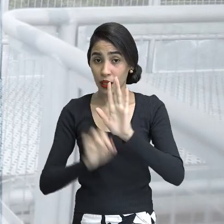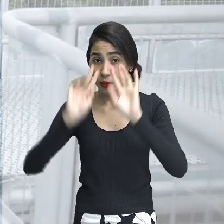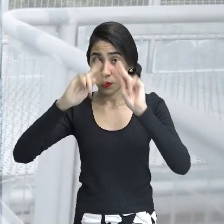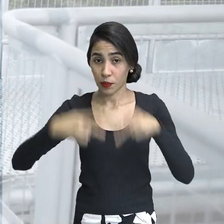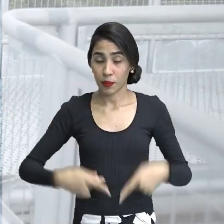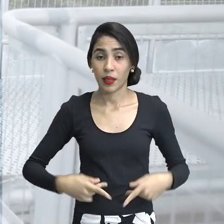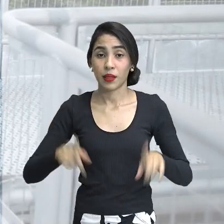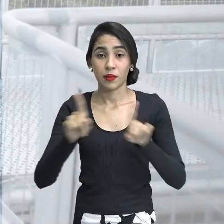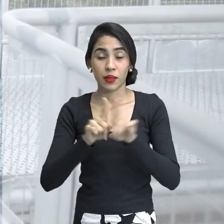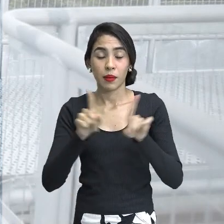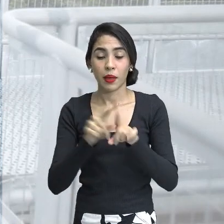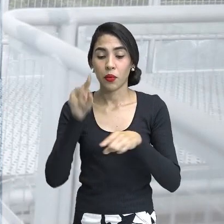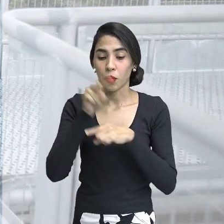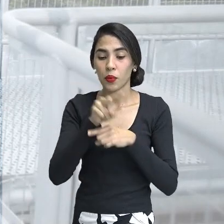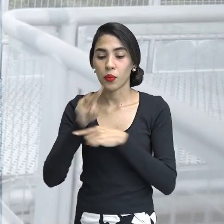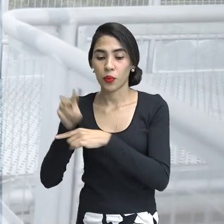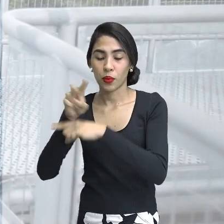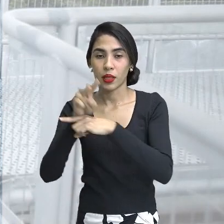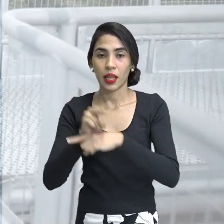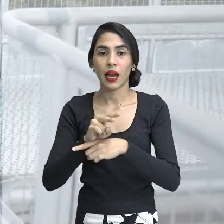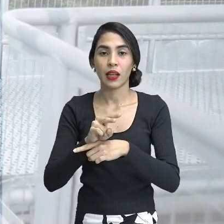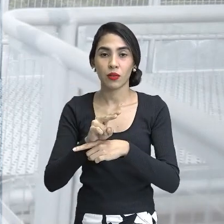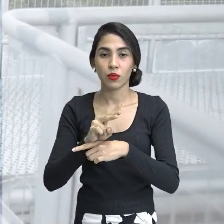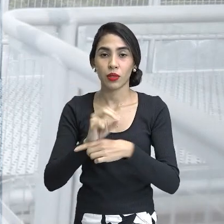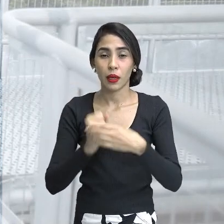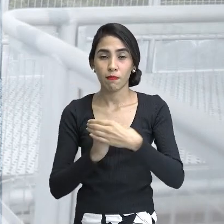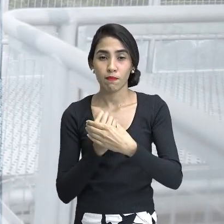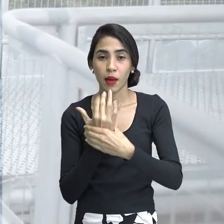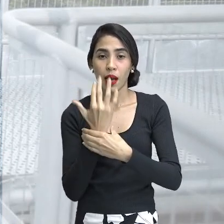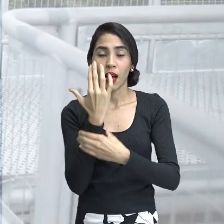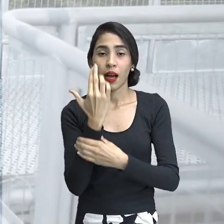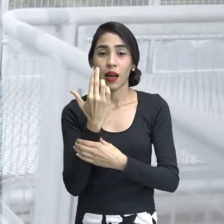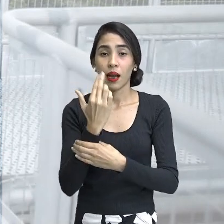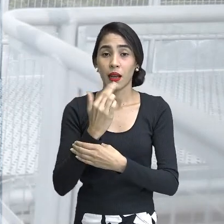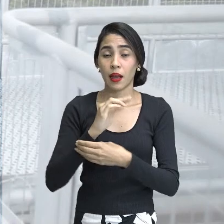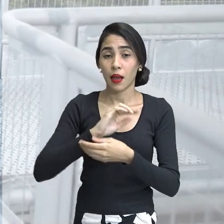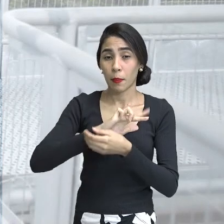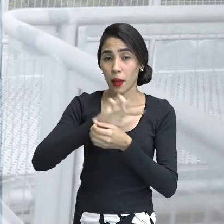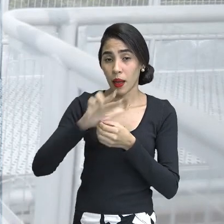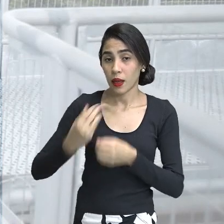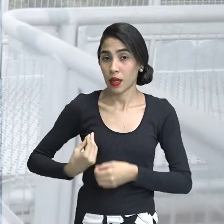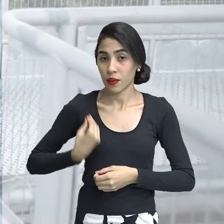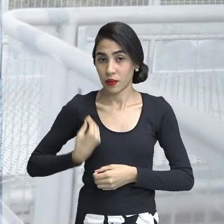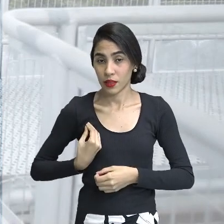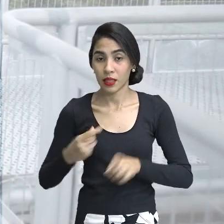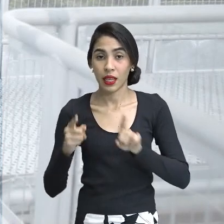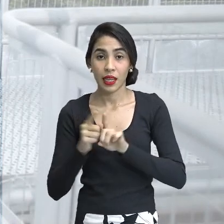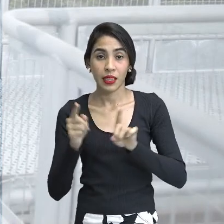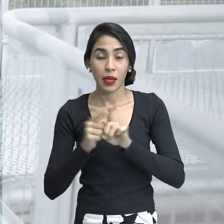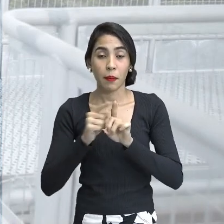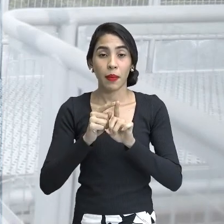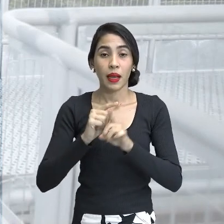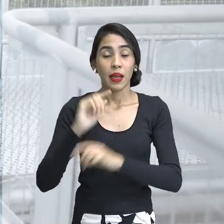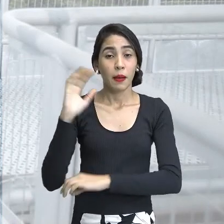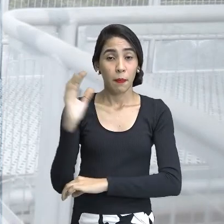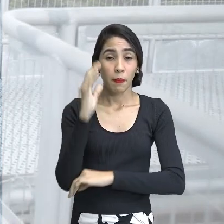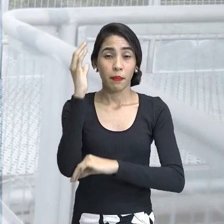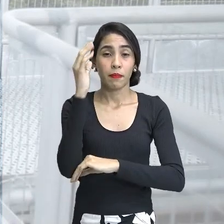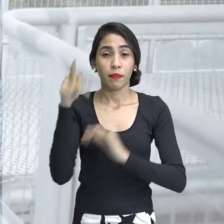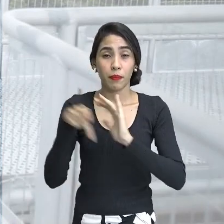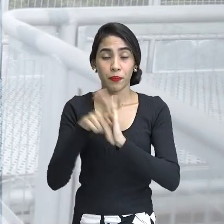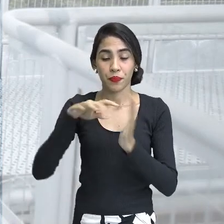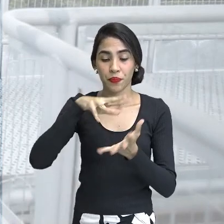humanos e também a preservação da biodiversidade e também do clima global, né, que tudo é um conjunto,